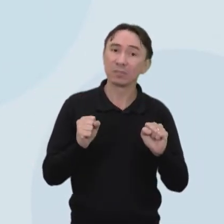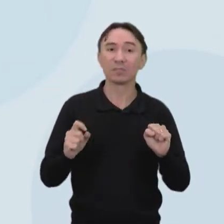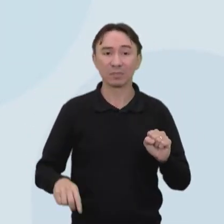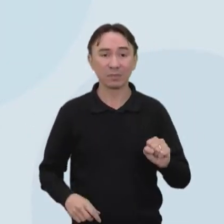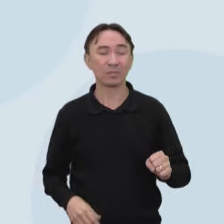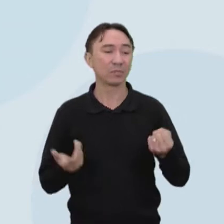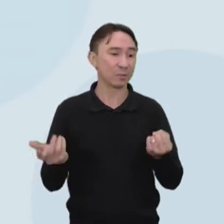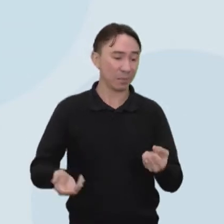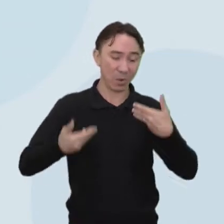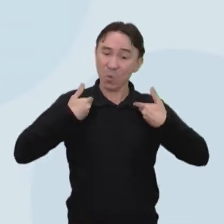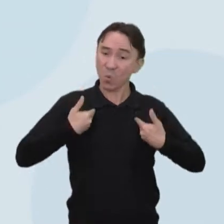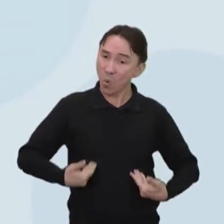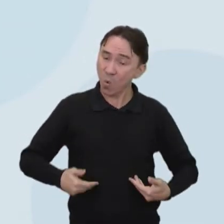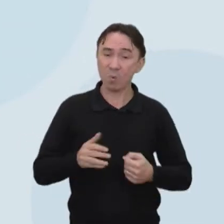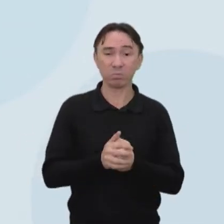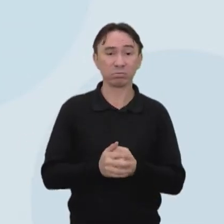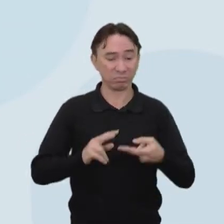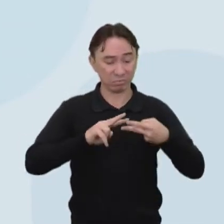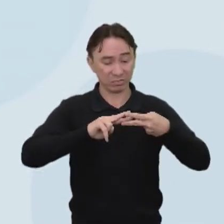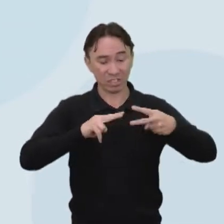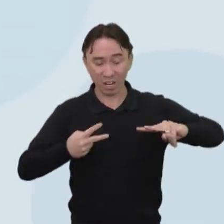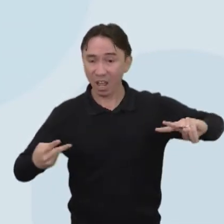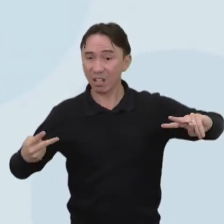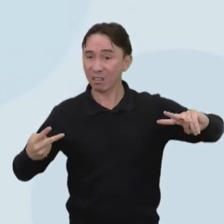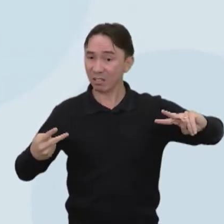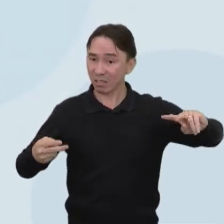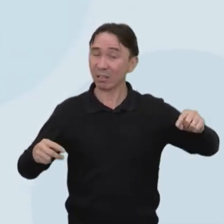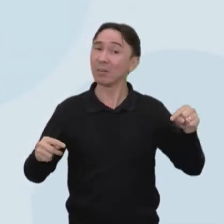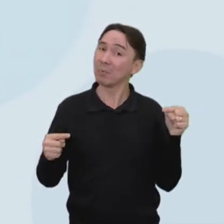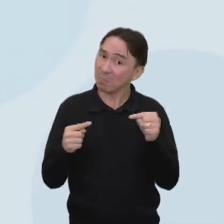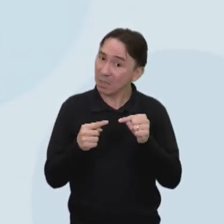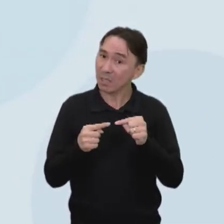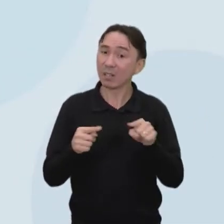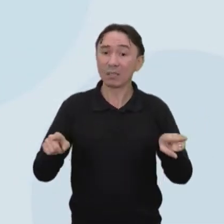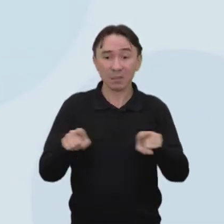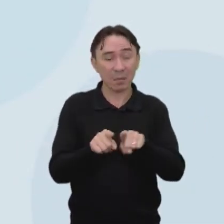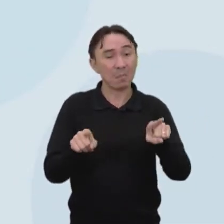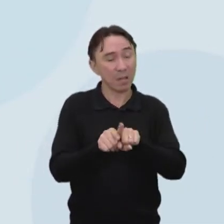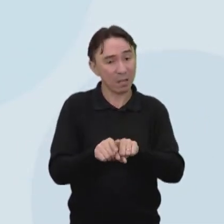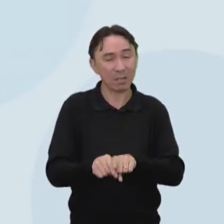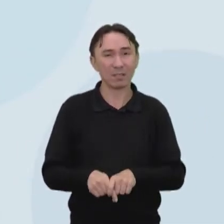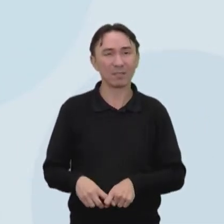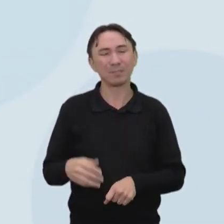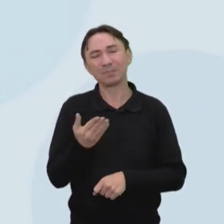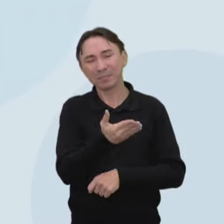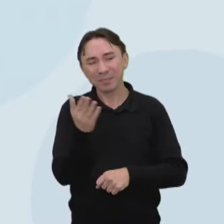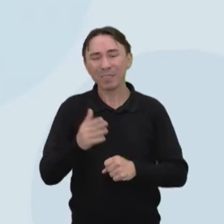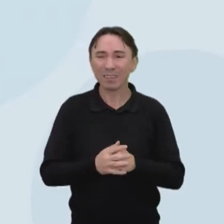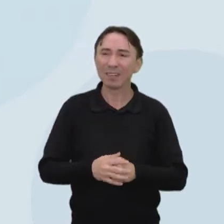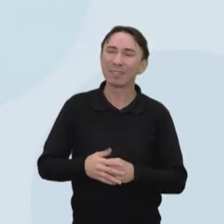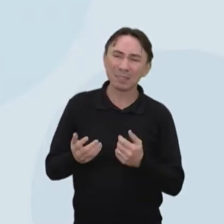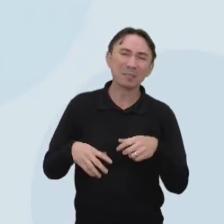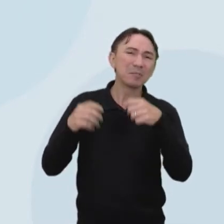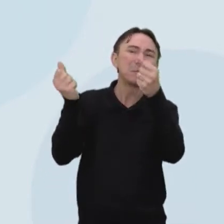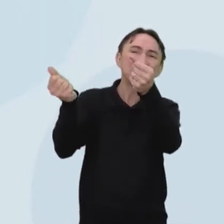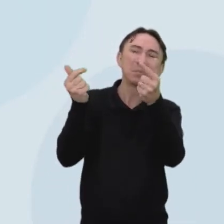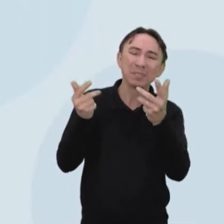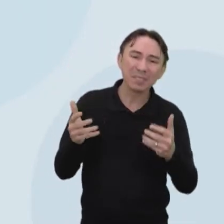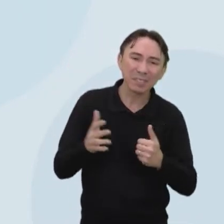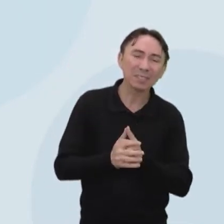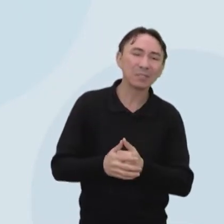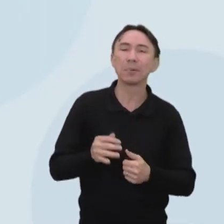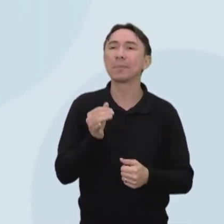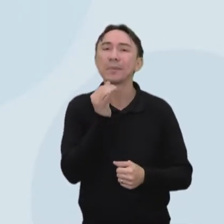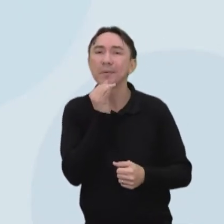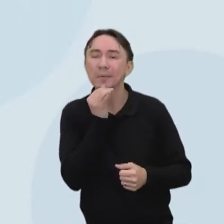da genética. E aí, Mafê, eu gostaria muito que você ressaltasse essas questões dos traços de personalidade, né? Principalmente a questão